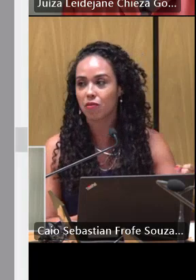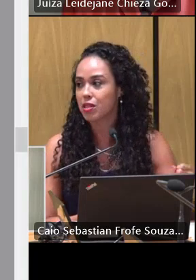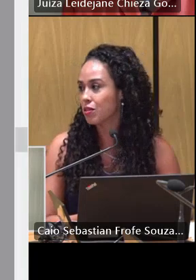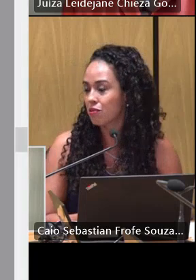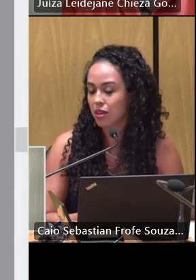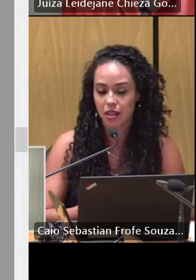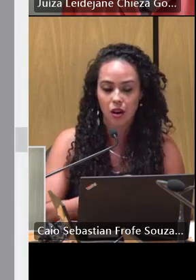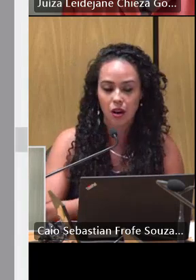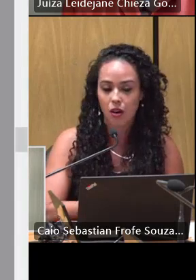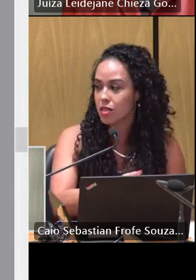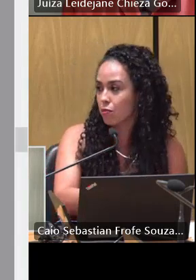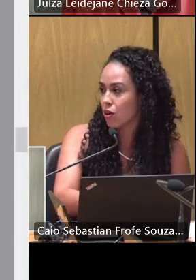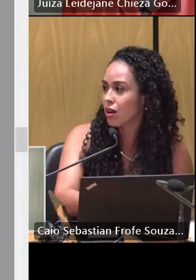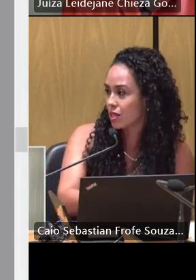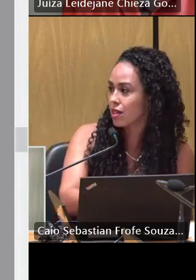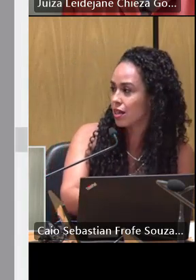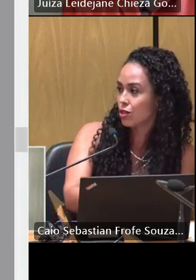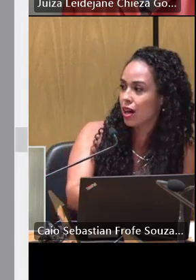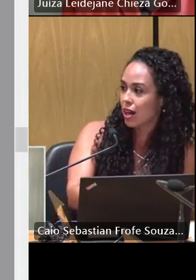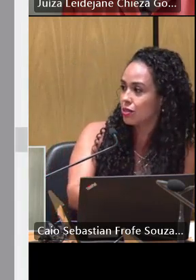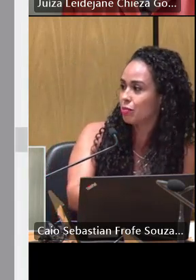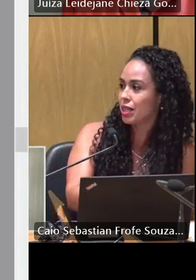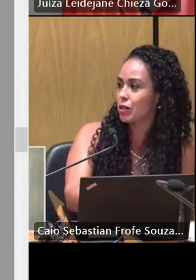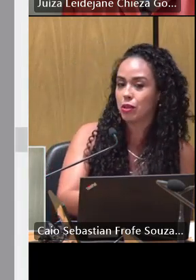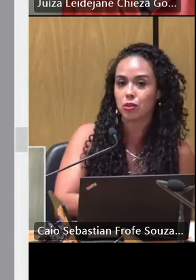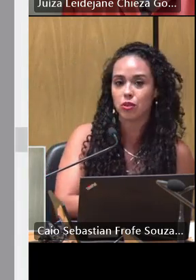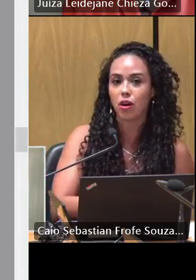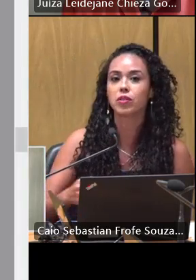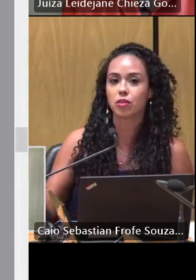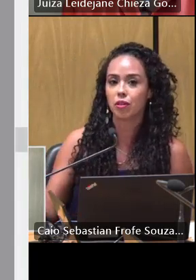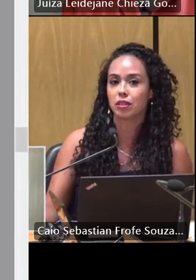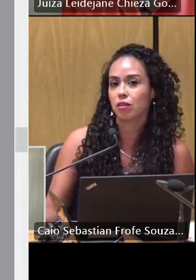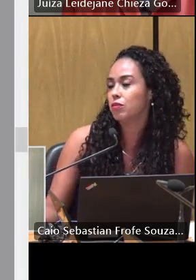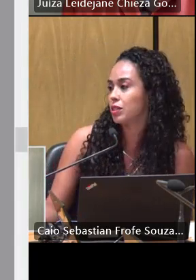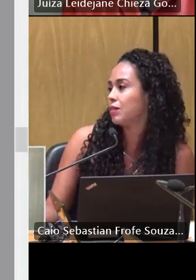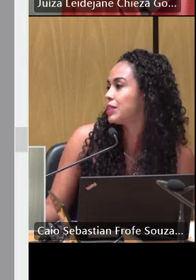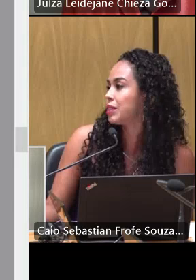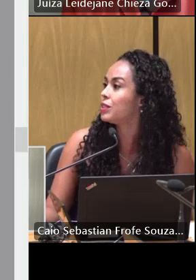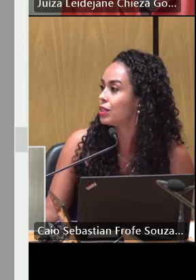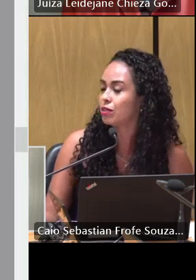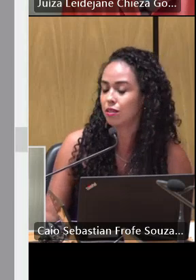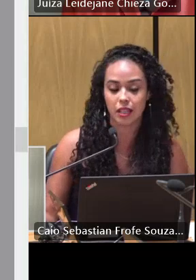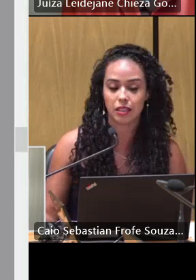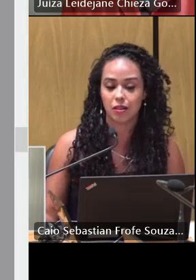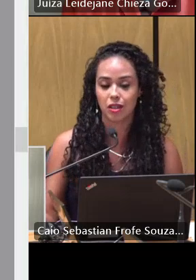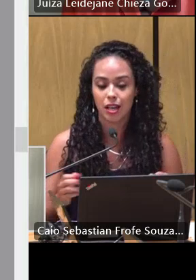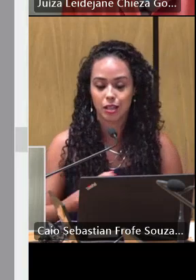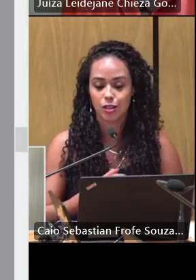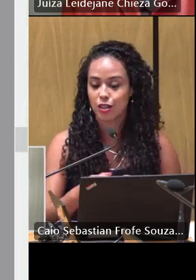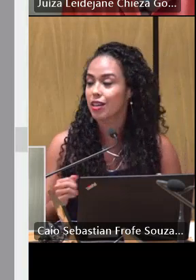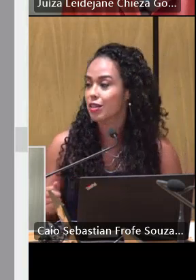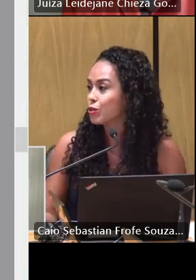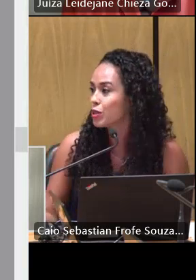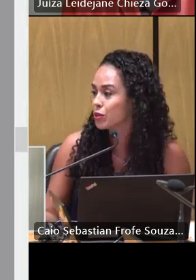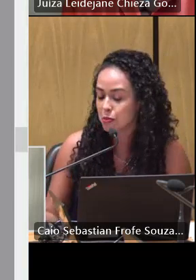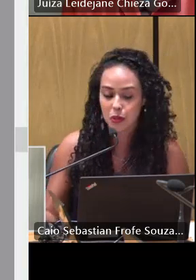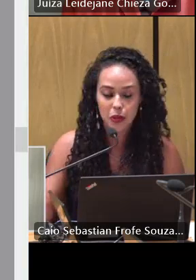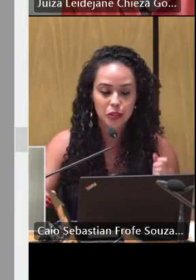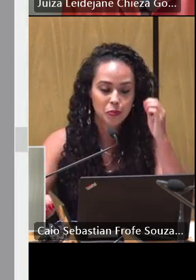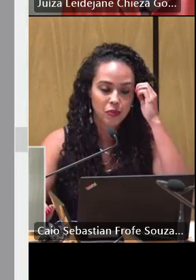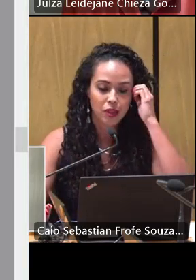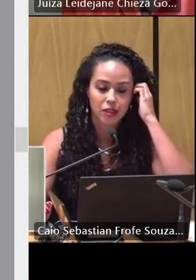qual vai ser o seu fim ou você morre vai ser jogado no cemitérios pretos novos ou então você vai ser vendido né Então você só tem essas duas